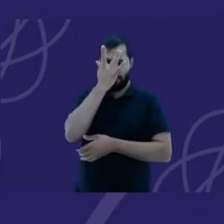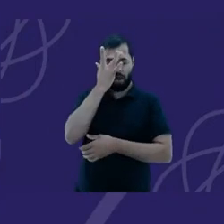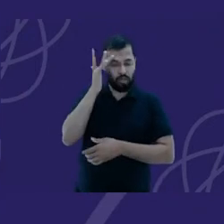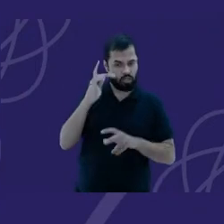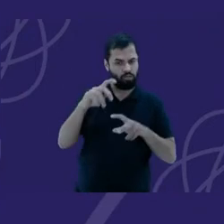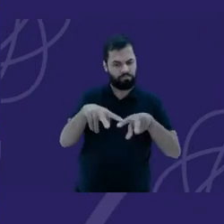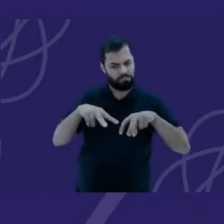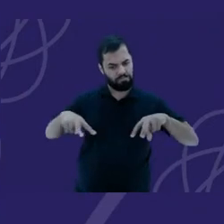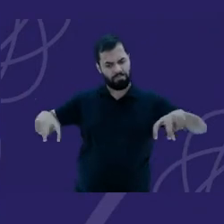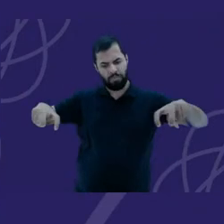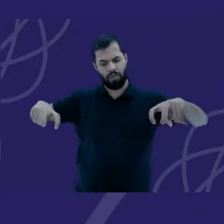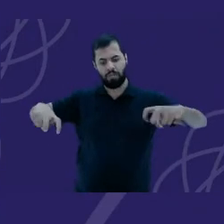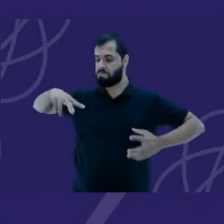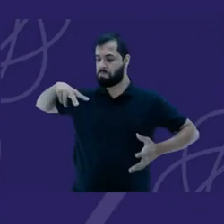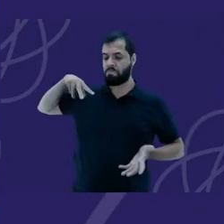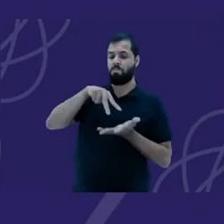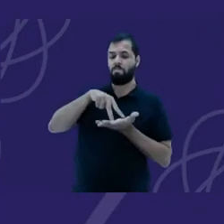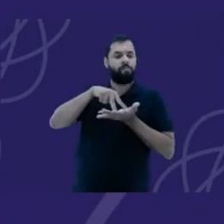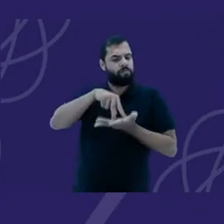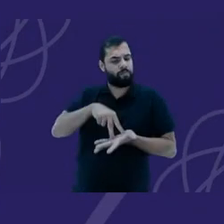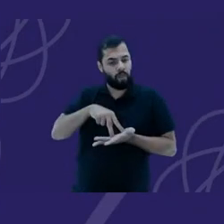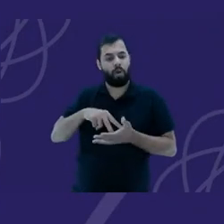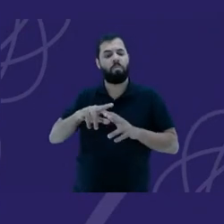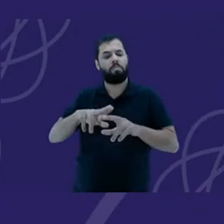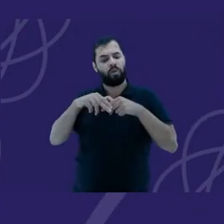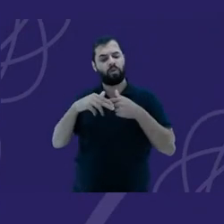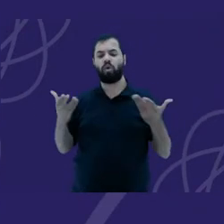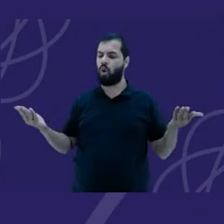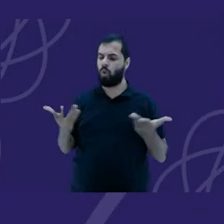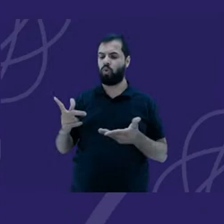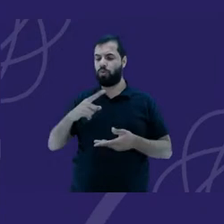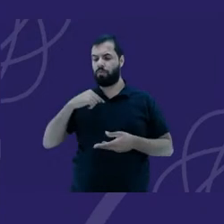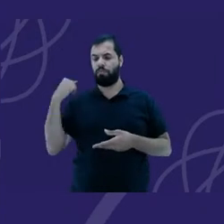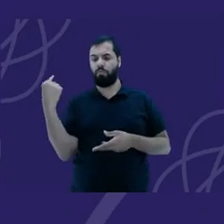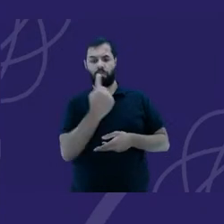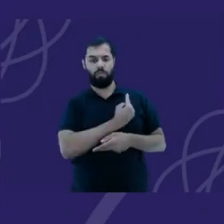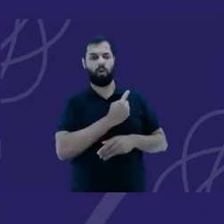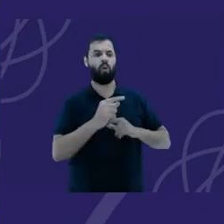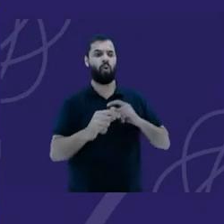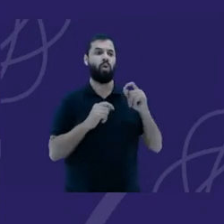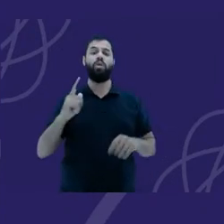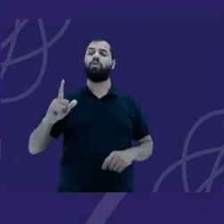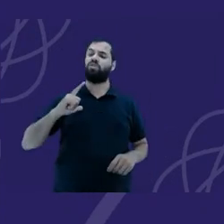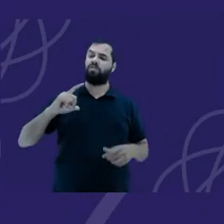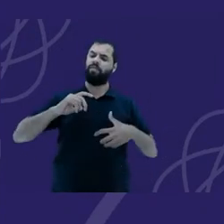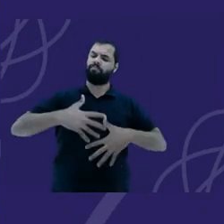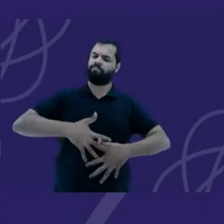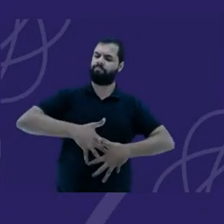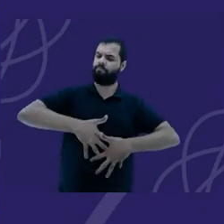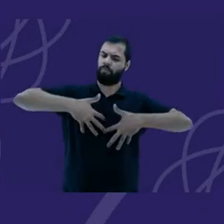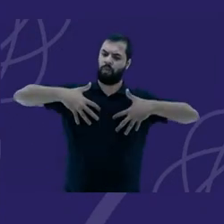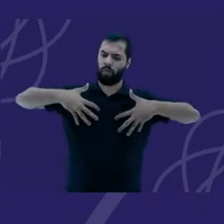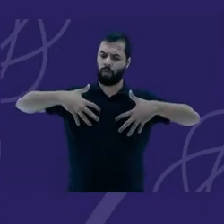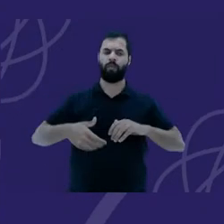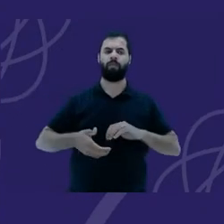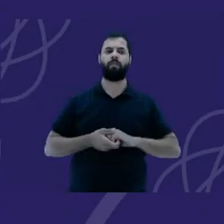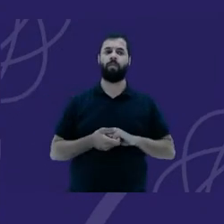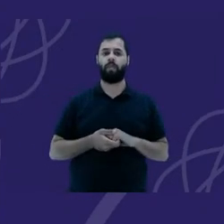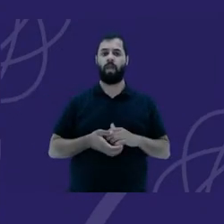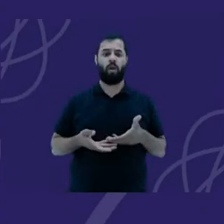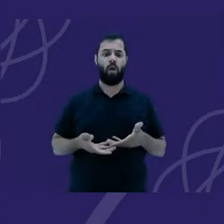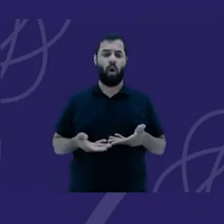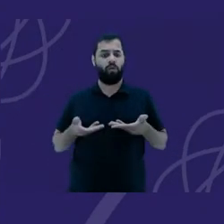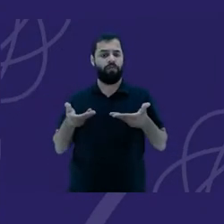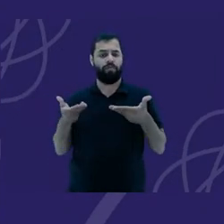firmaram aqui. Então hoje pra gente, né, que tivemos a honra, né, de ser convidado